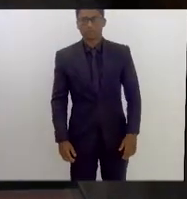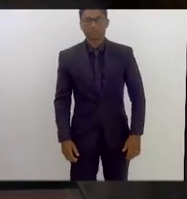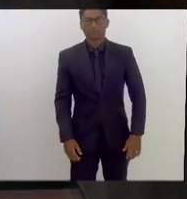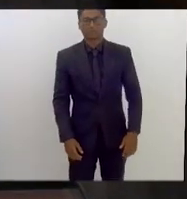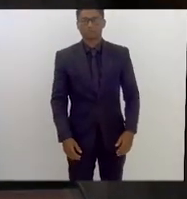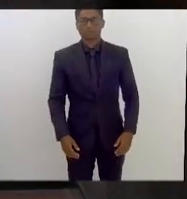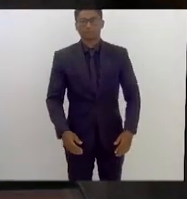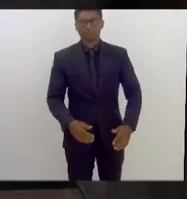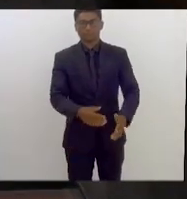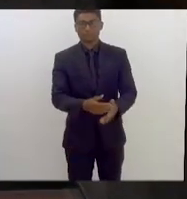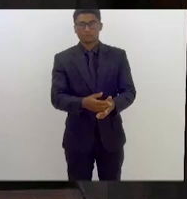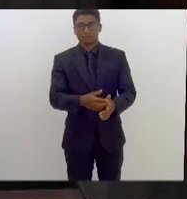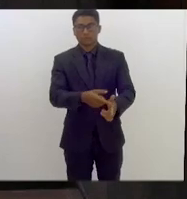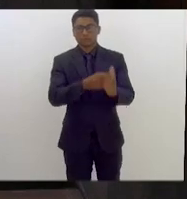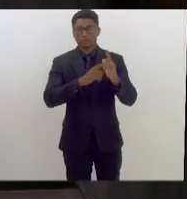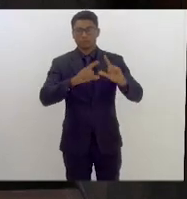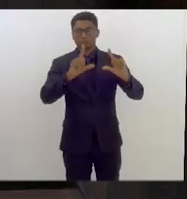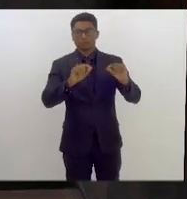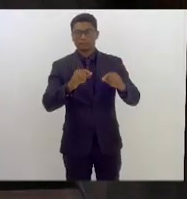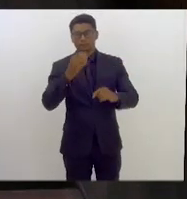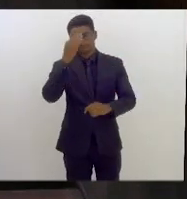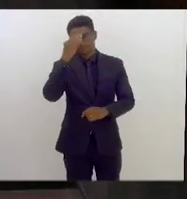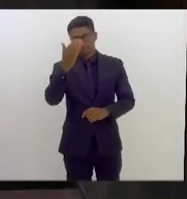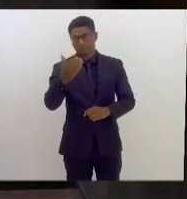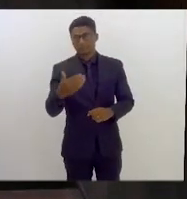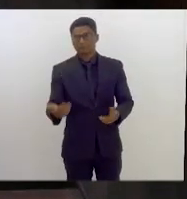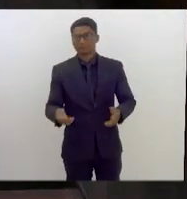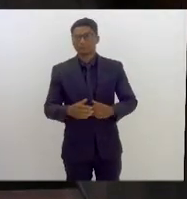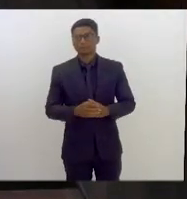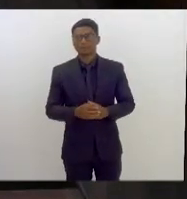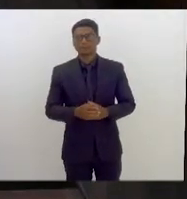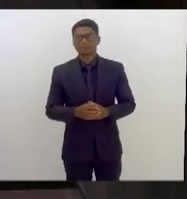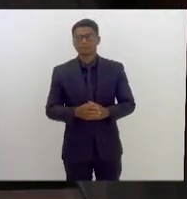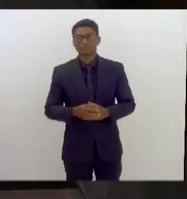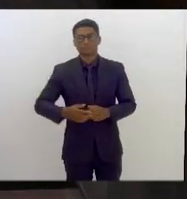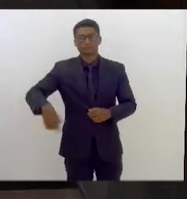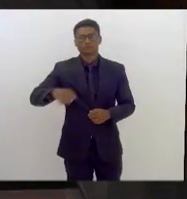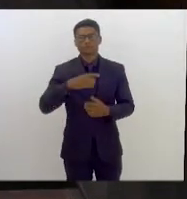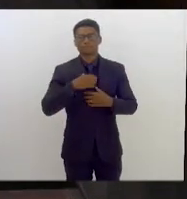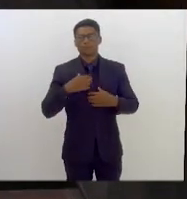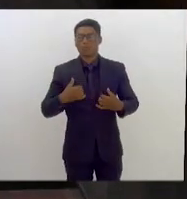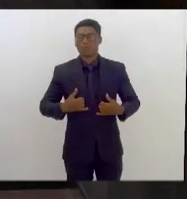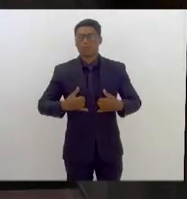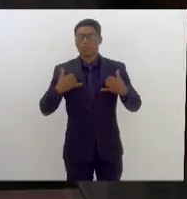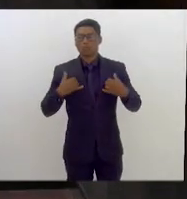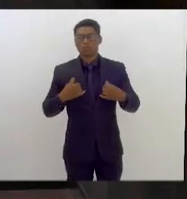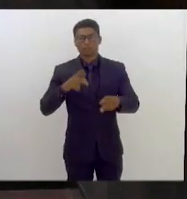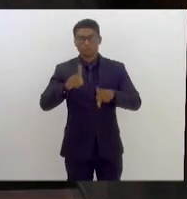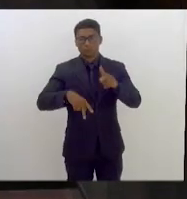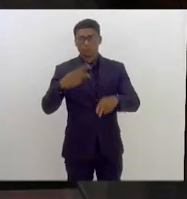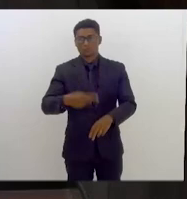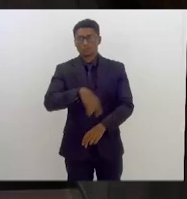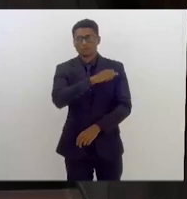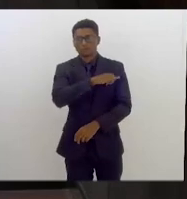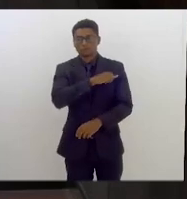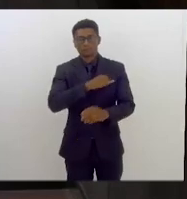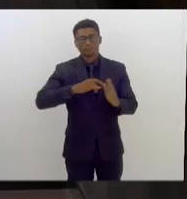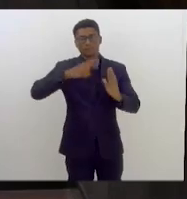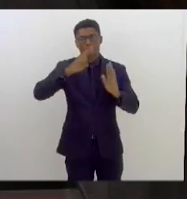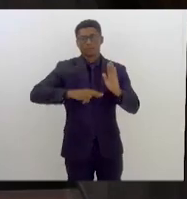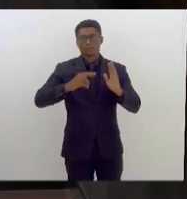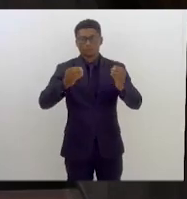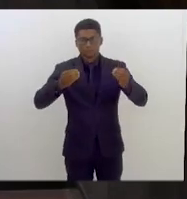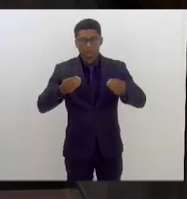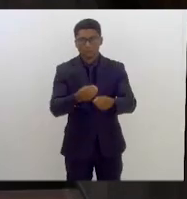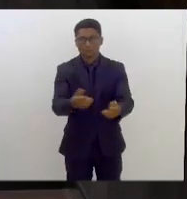reduzir o endividamento do Rio de Janeiro. Muito obrigado. Com muito orgulho, a gente pode entregar à população fluminense esse documento, esse relatório, aprovado